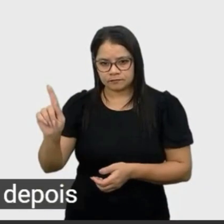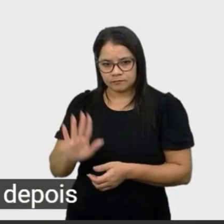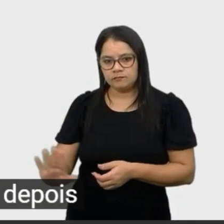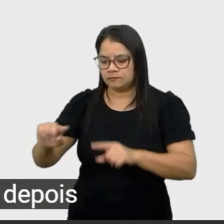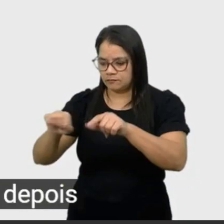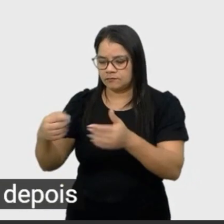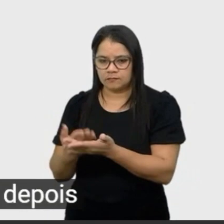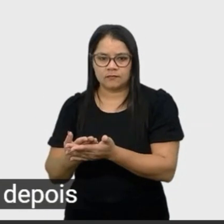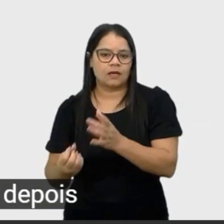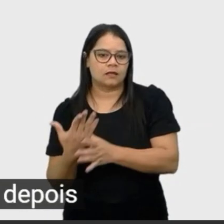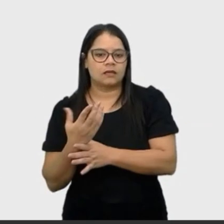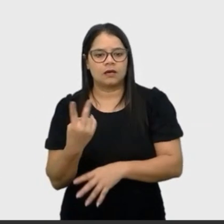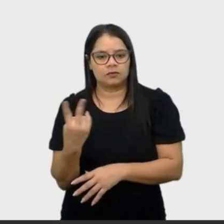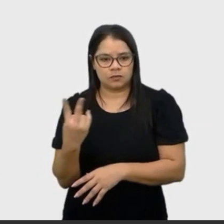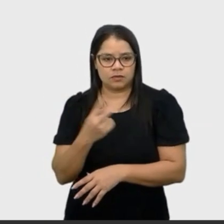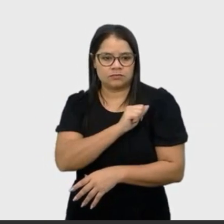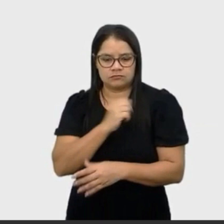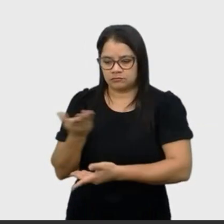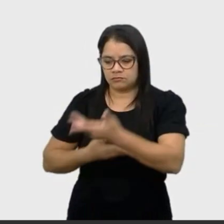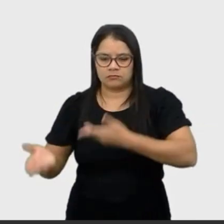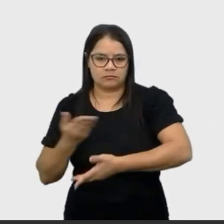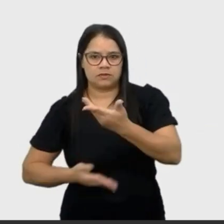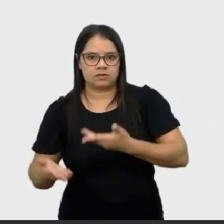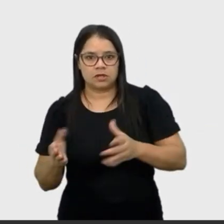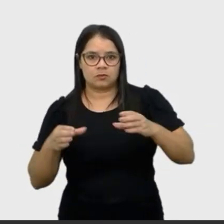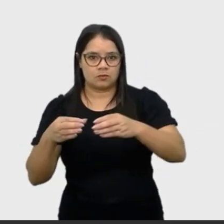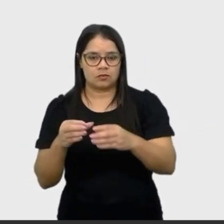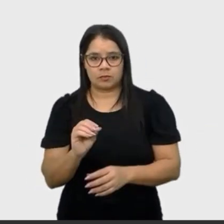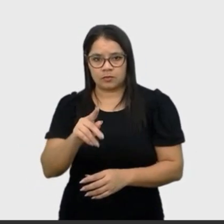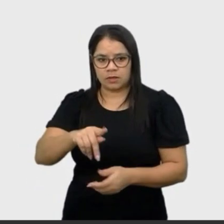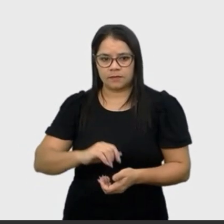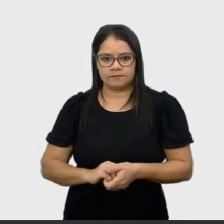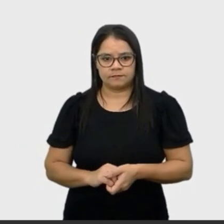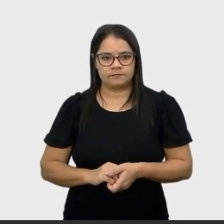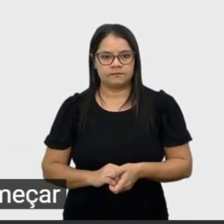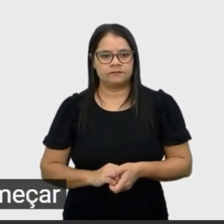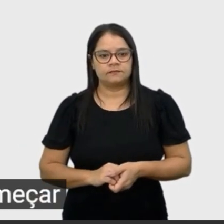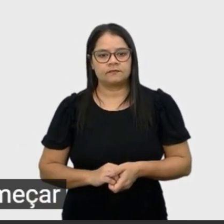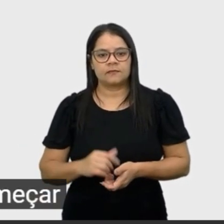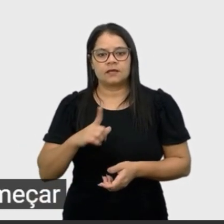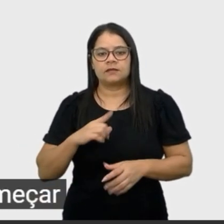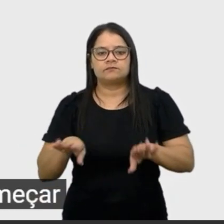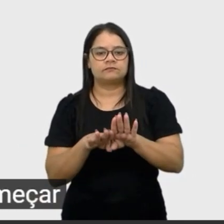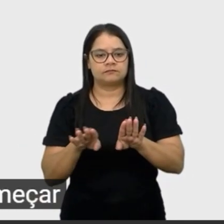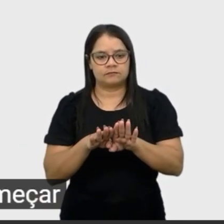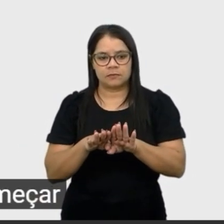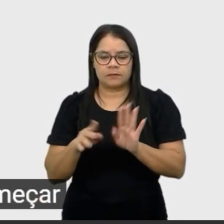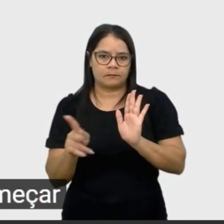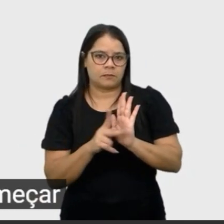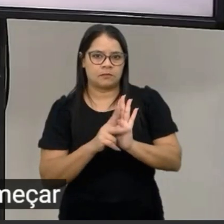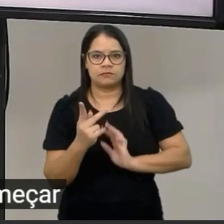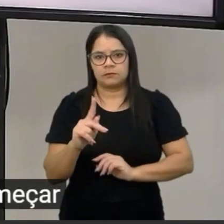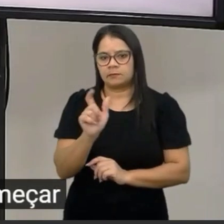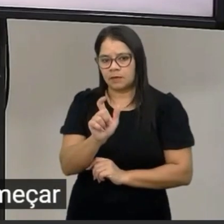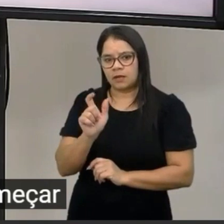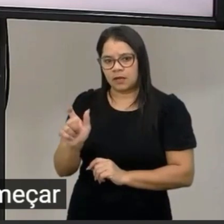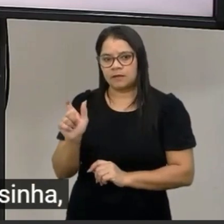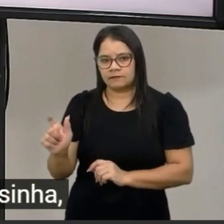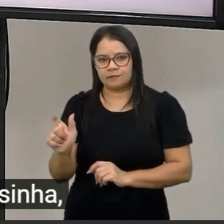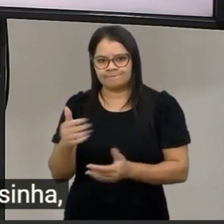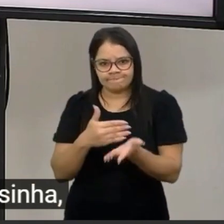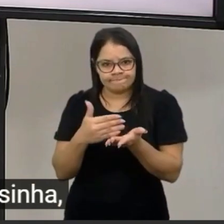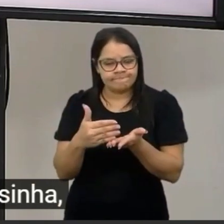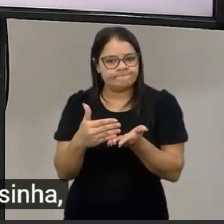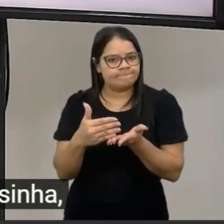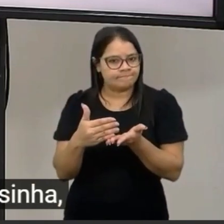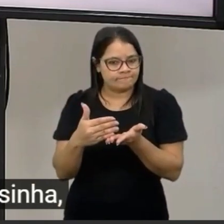forme duplas para trocarem ideias e depois compartilharem com a turma, ok? Bom, a gente tem aí também com suas palavras, que aí a gente vai começar